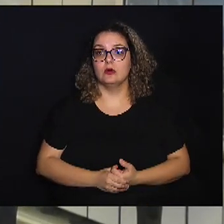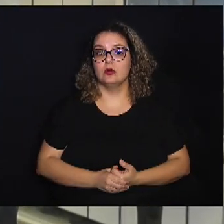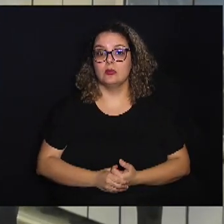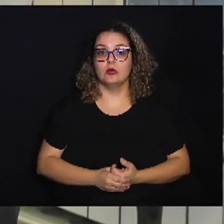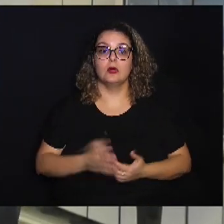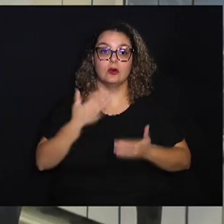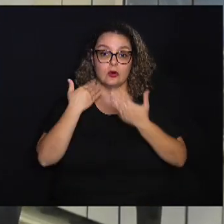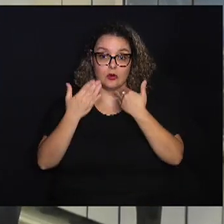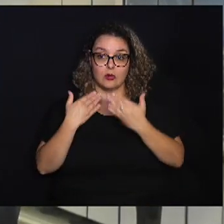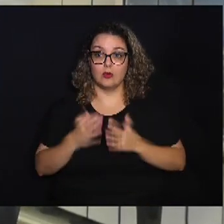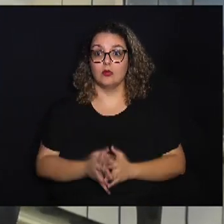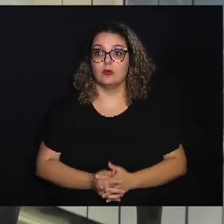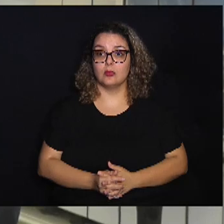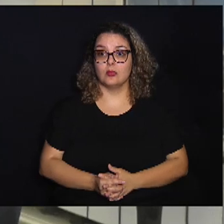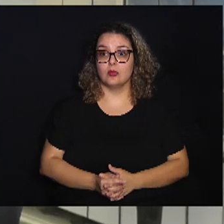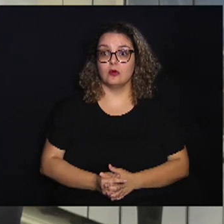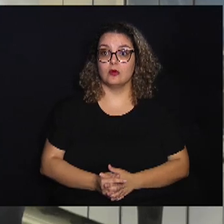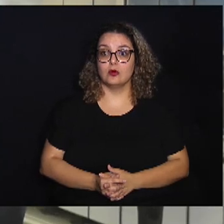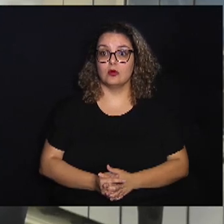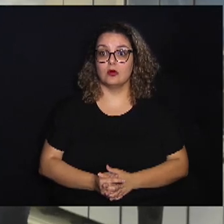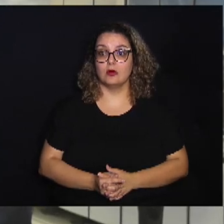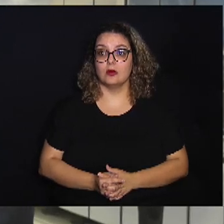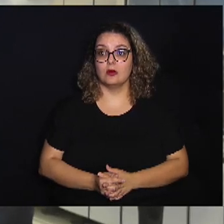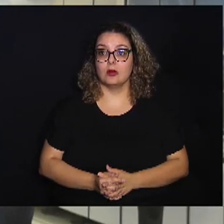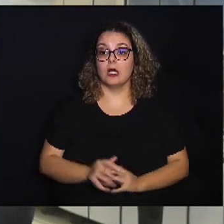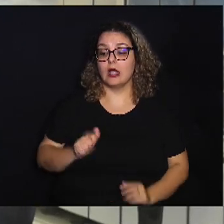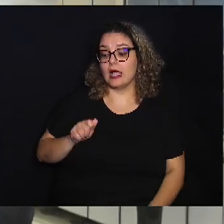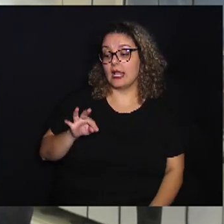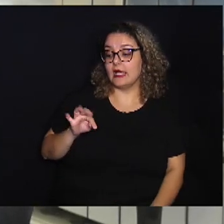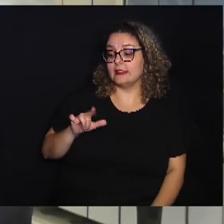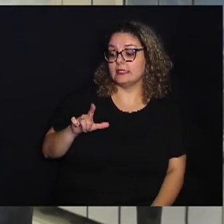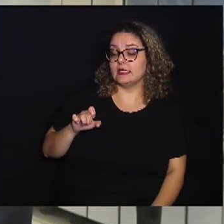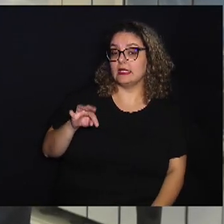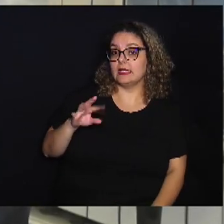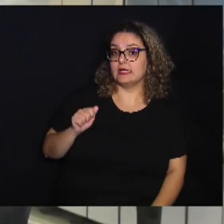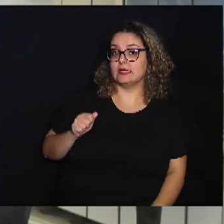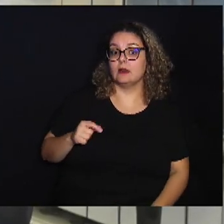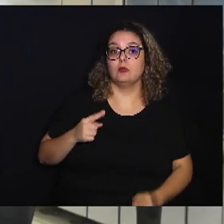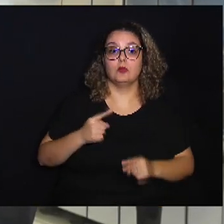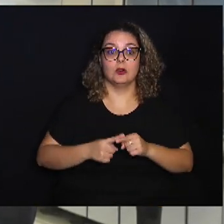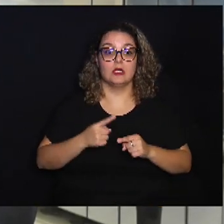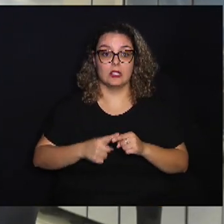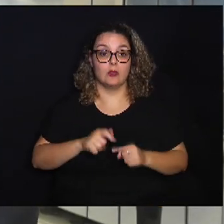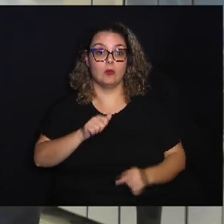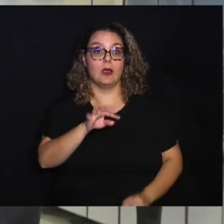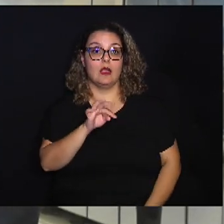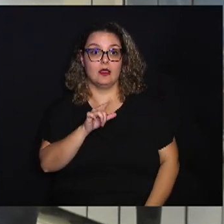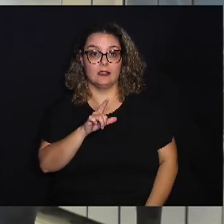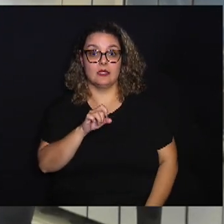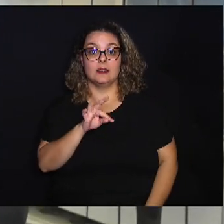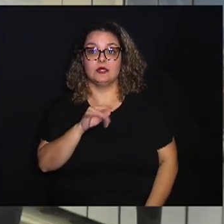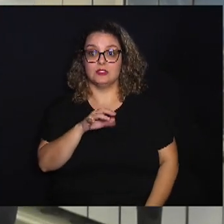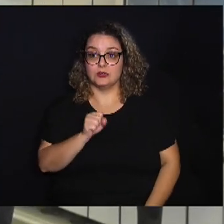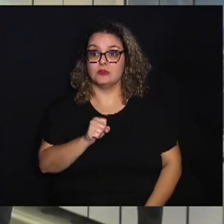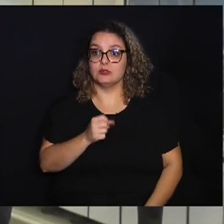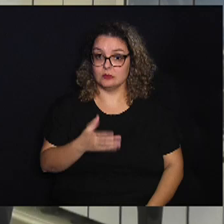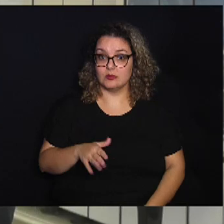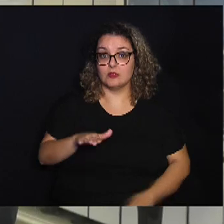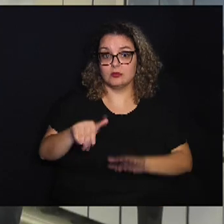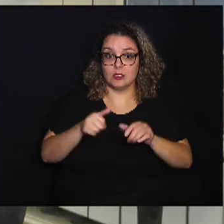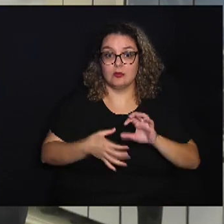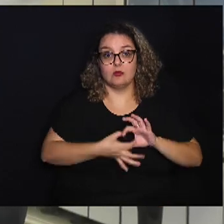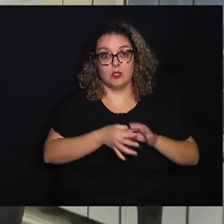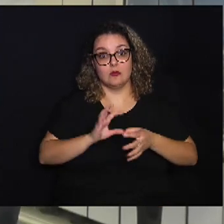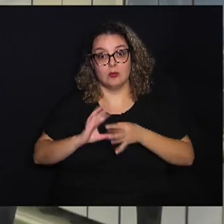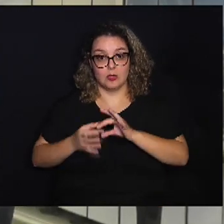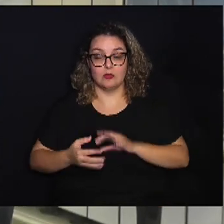conversou, aliás, com uma atleta, né? Porque o atletismo brasileiro já tem seus representantes convocados para as Olimpíadas do